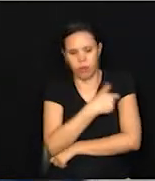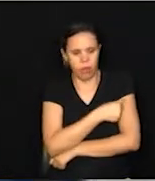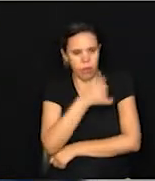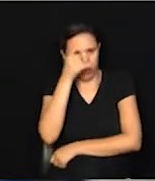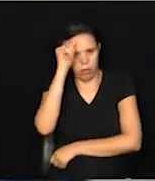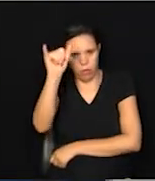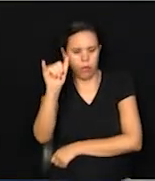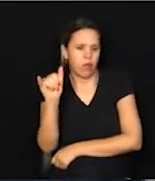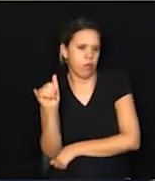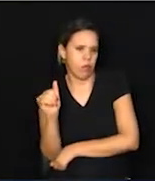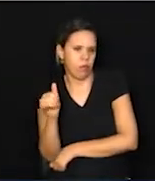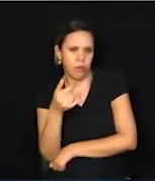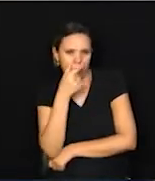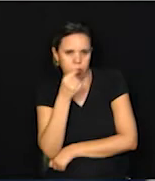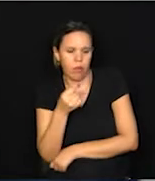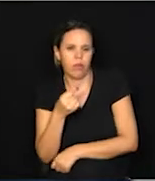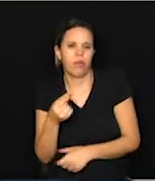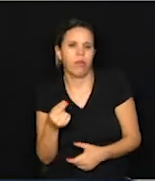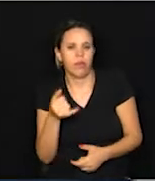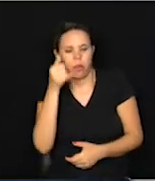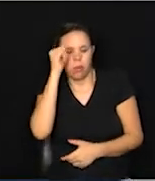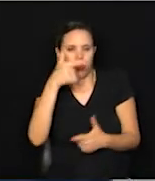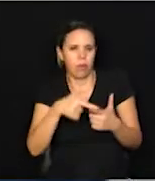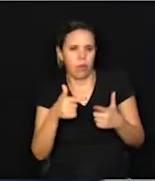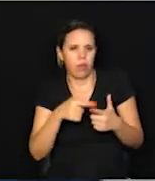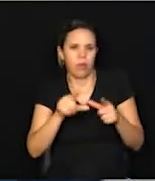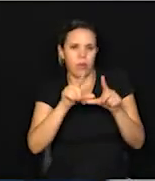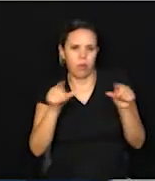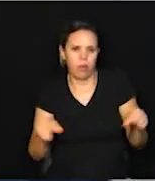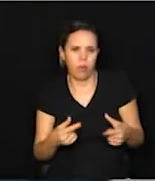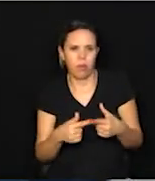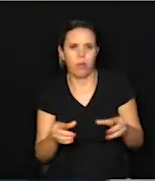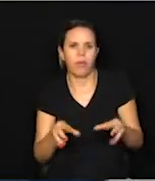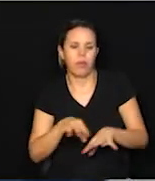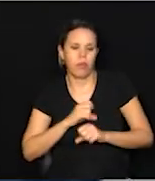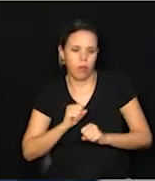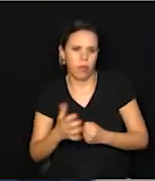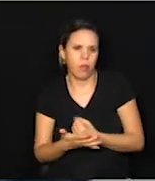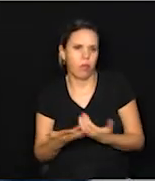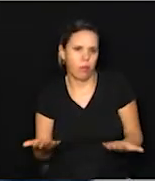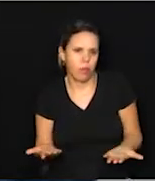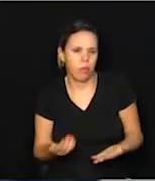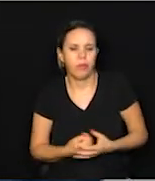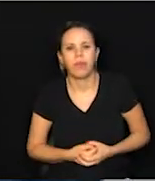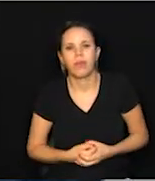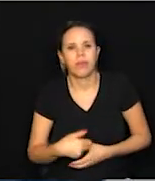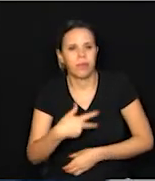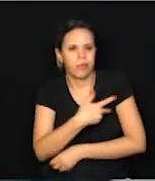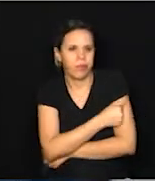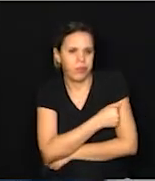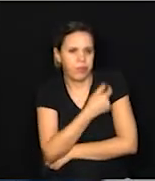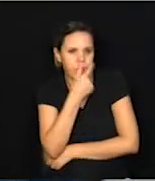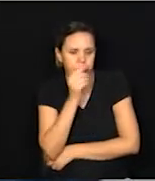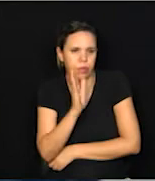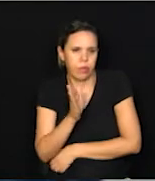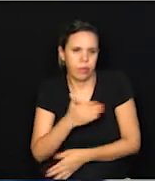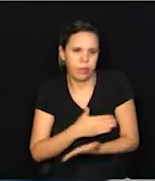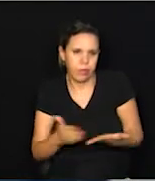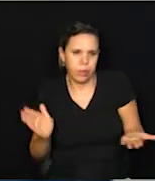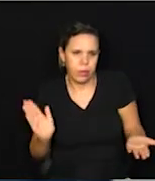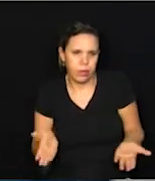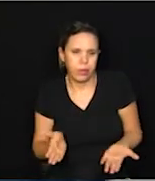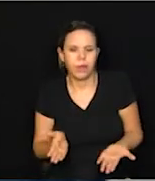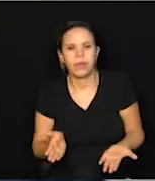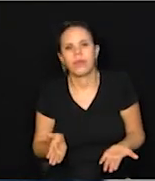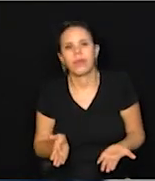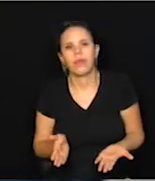quadros pulmonares e tira uma predisposição para ser afetado pela Covid. Então, essa vacinação já está para começar, ela